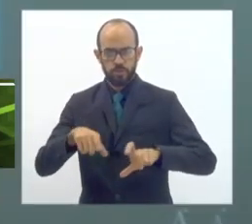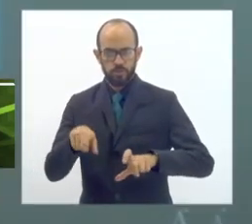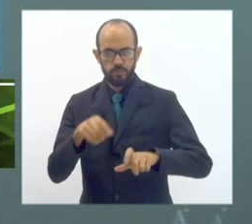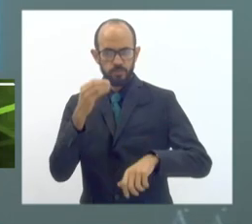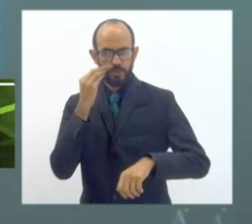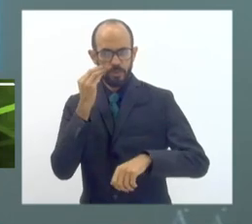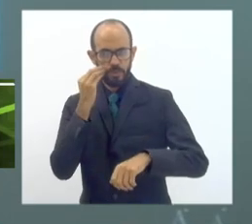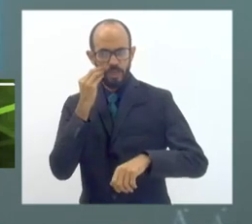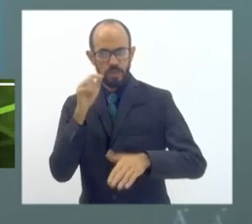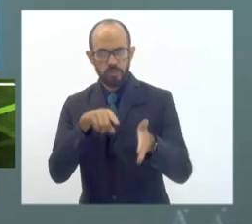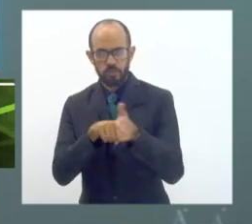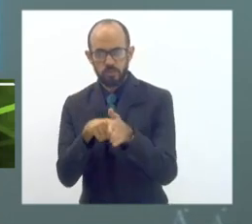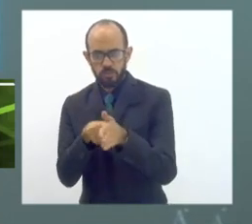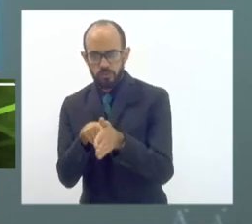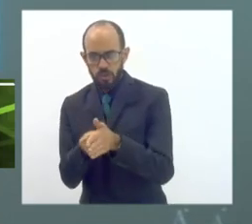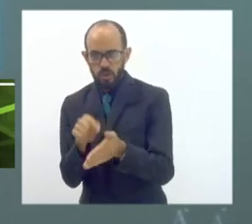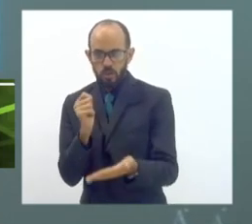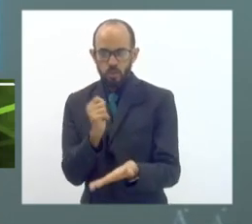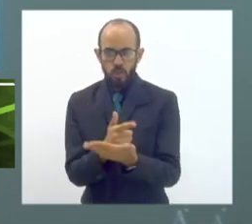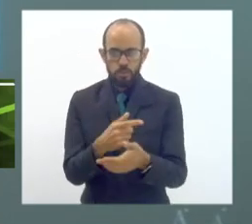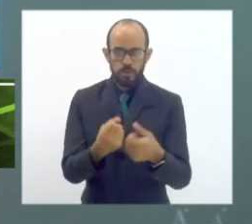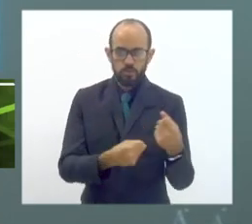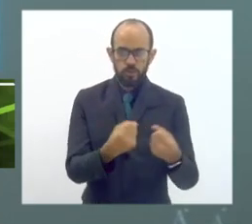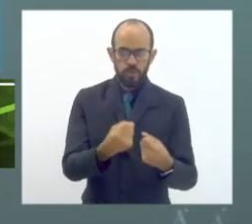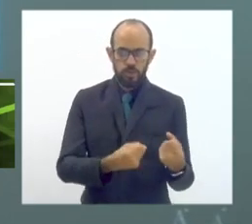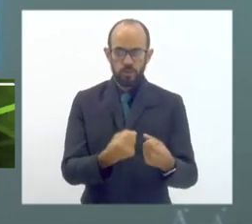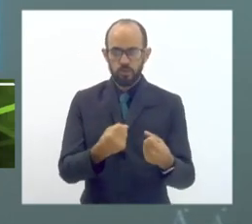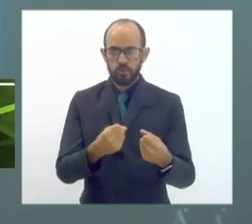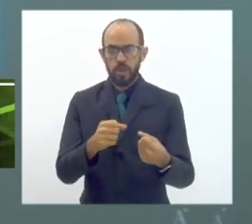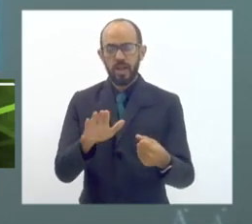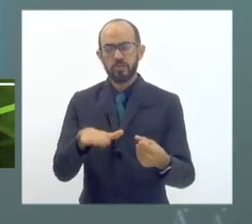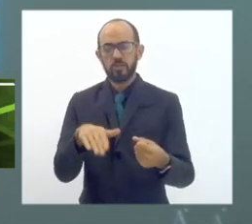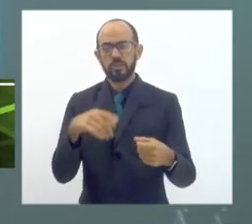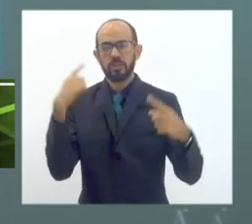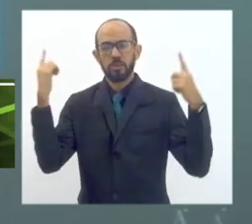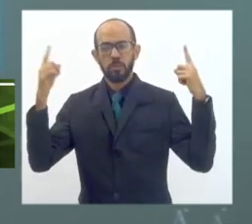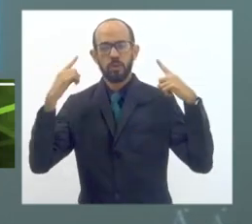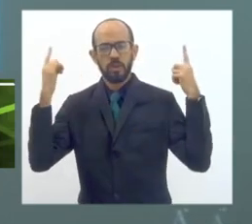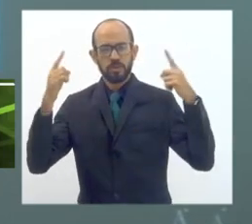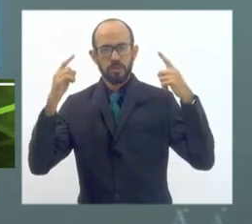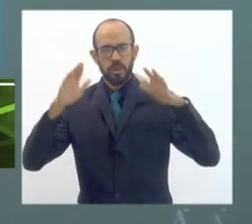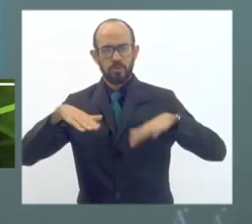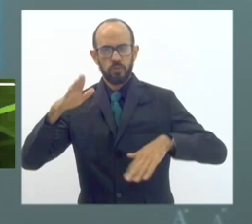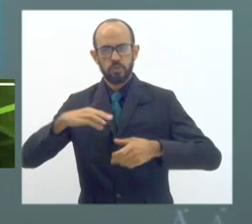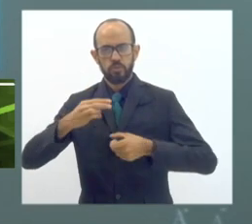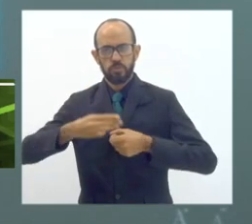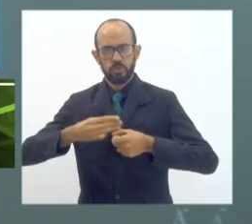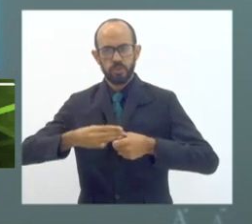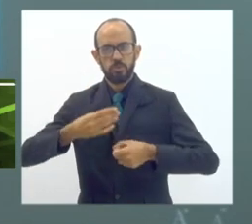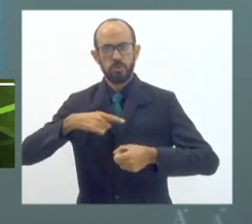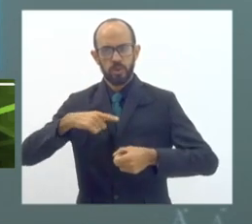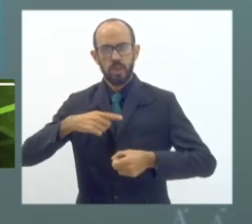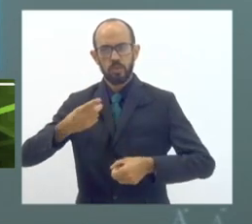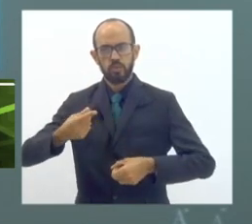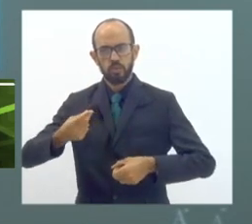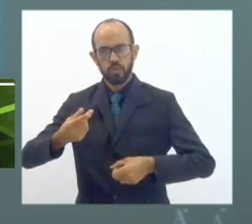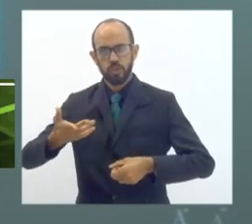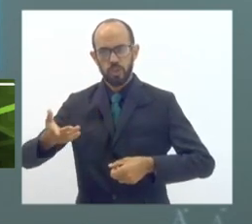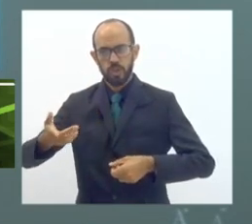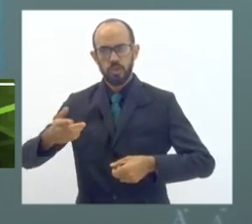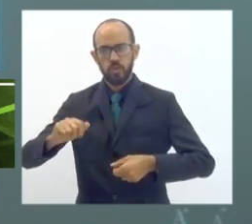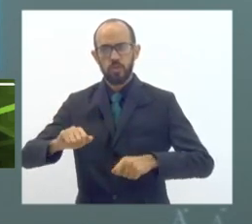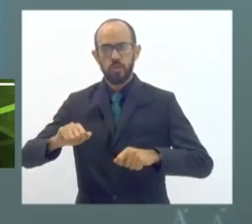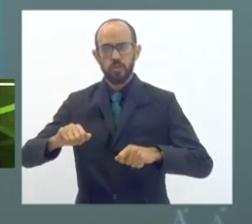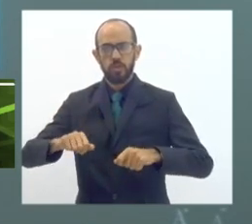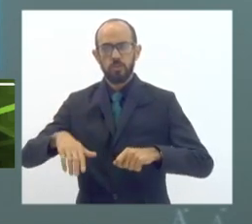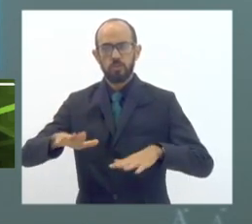diagnóstico, aquisição de veículos, ambulância. Muitas vezes o município tem o recurso de